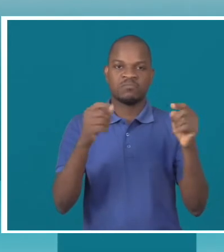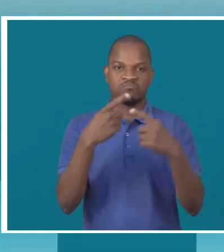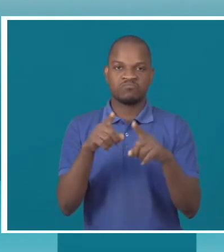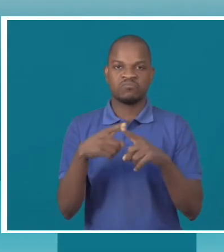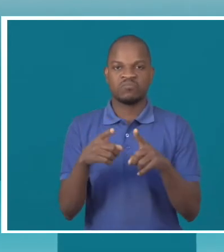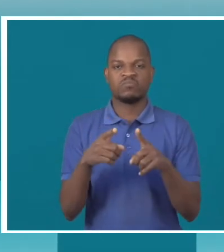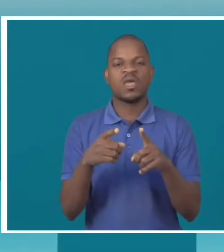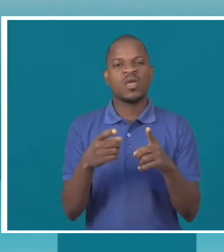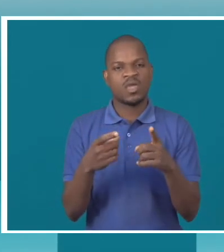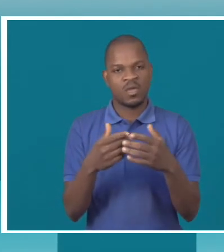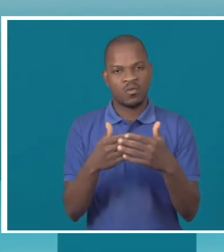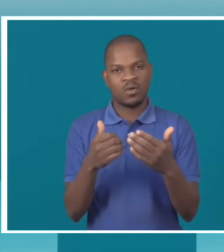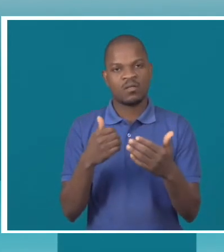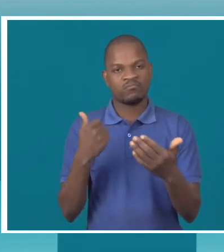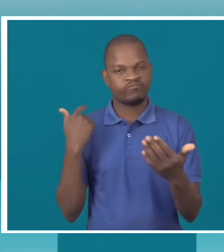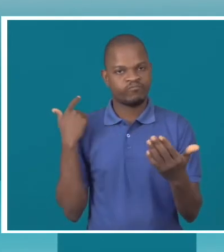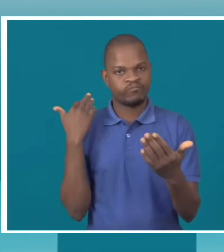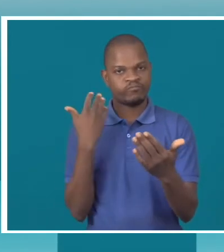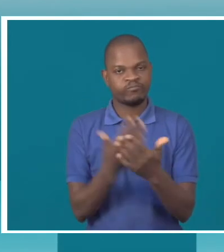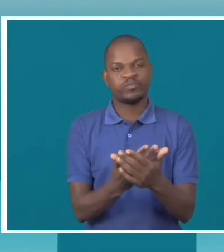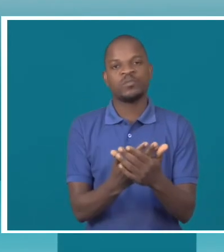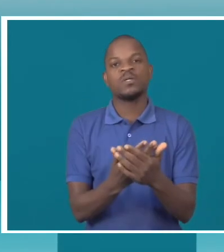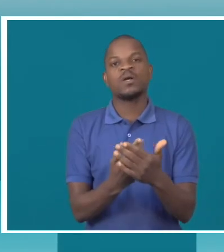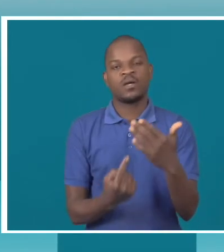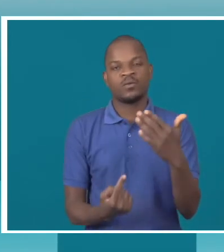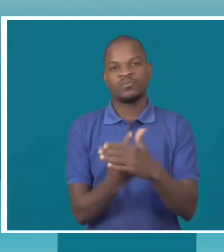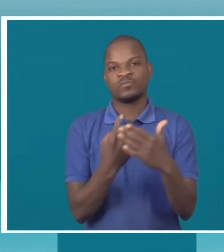Acho que também foi a mesma coisa que aconteceu comigo.